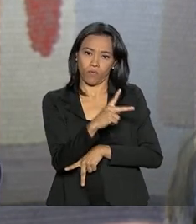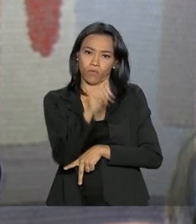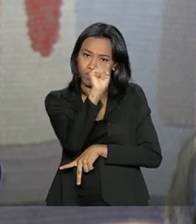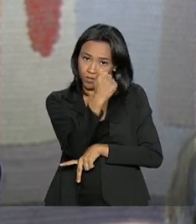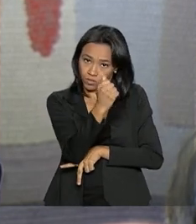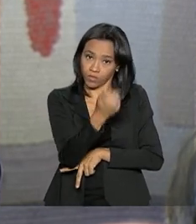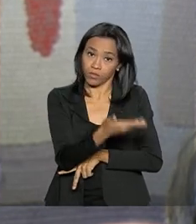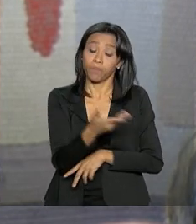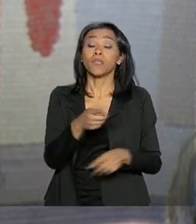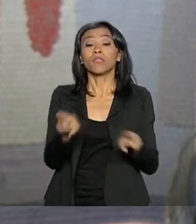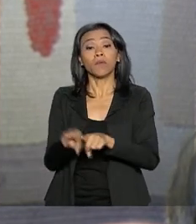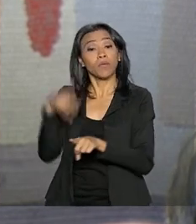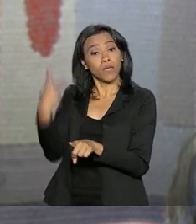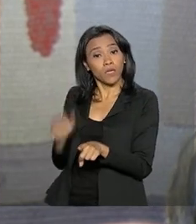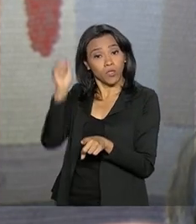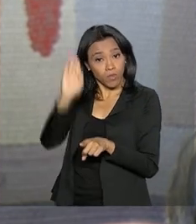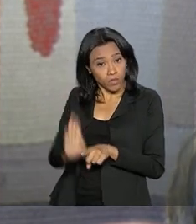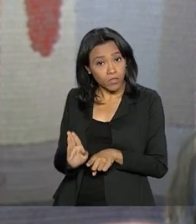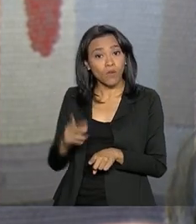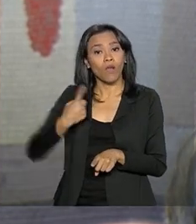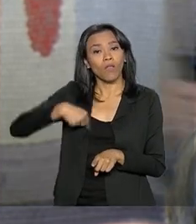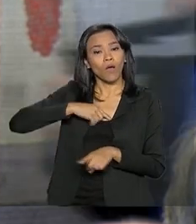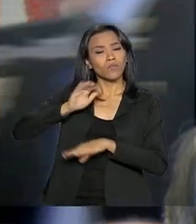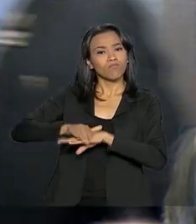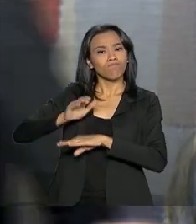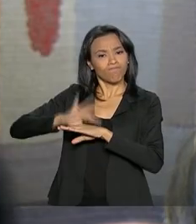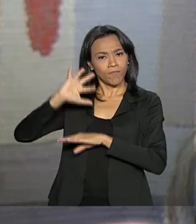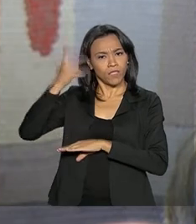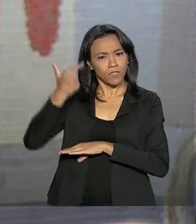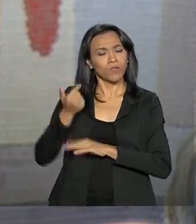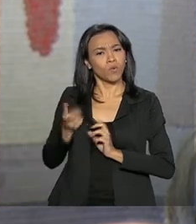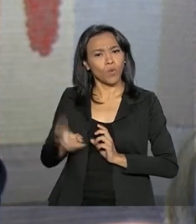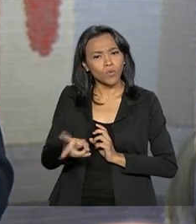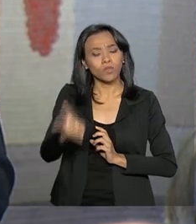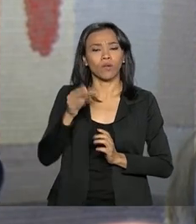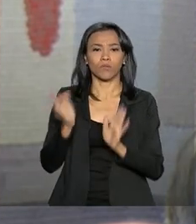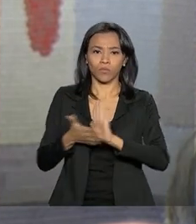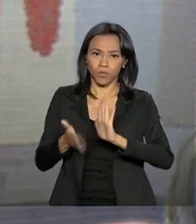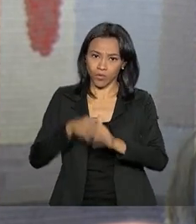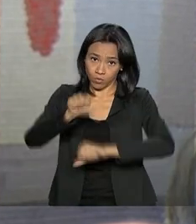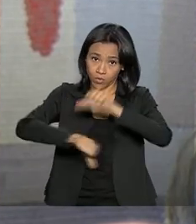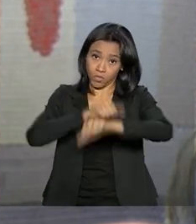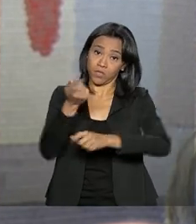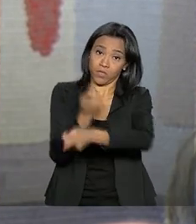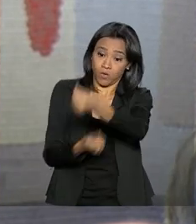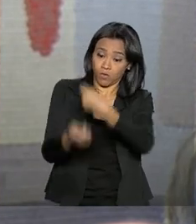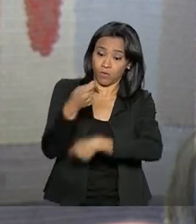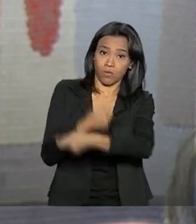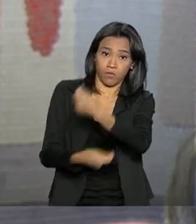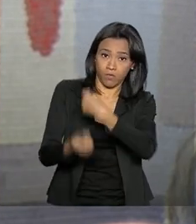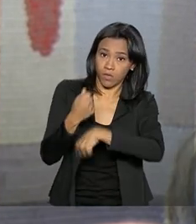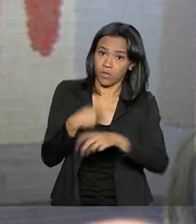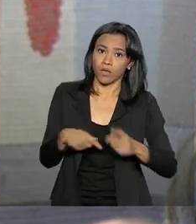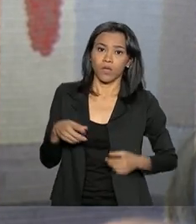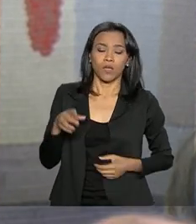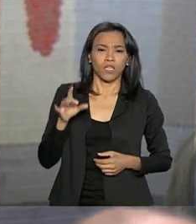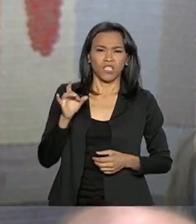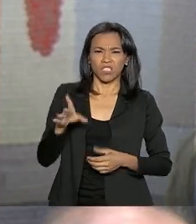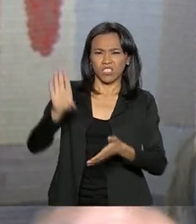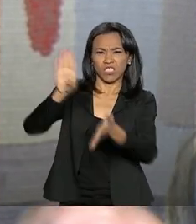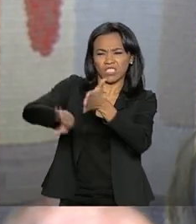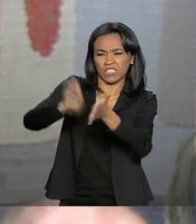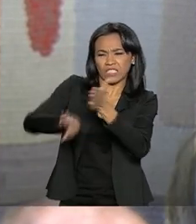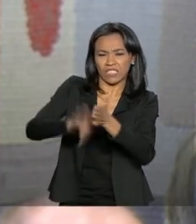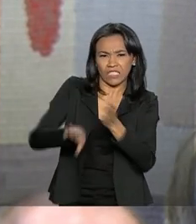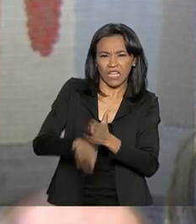Pois também no Brasil estamos decididos a levar adiante reformas econômicas de envergadura que solte as amarras do